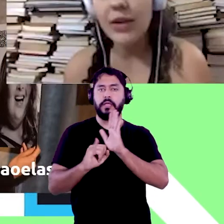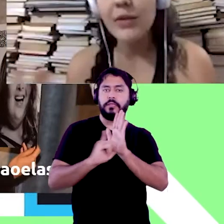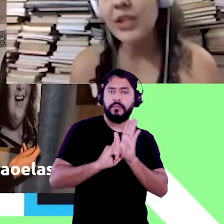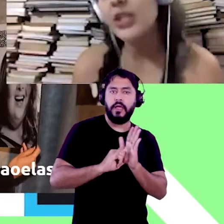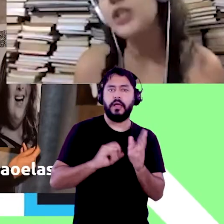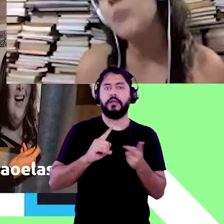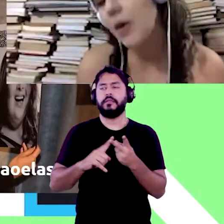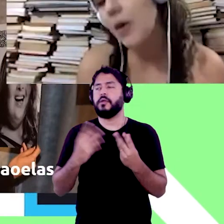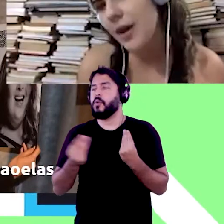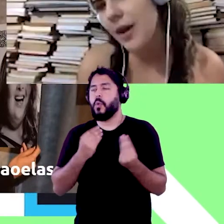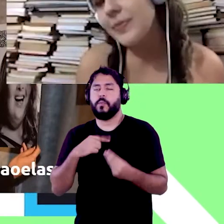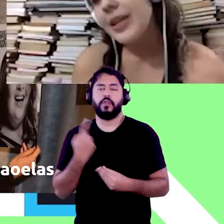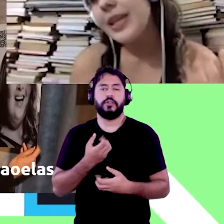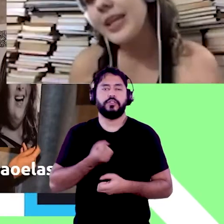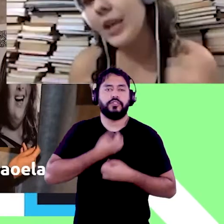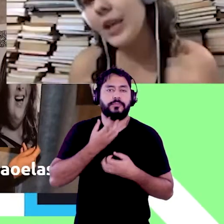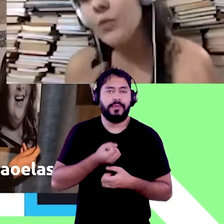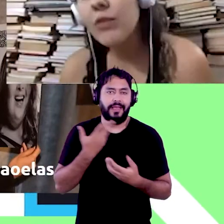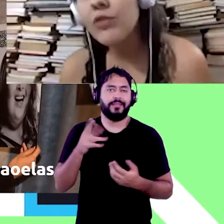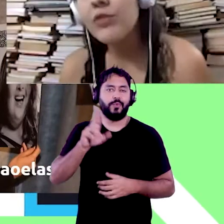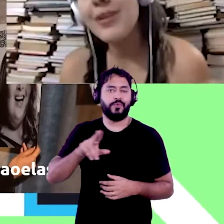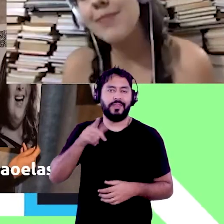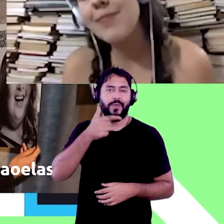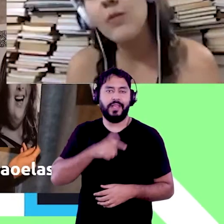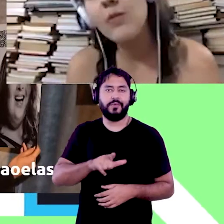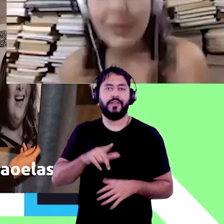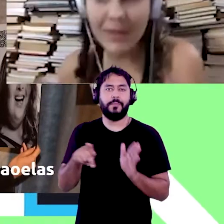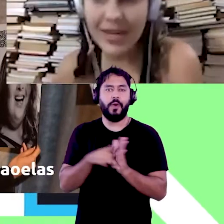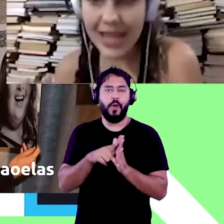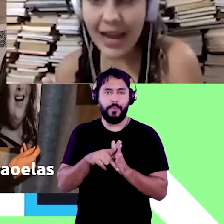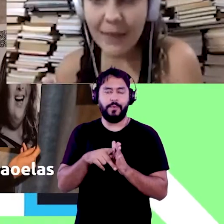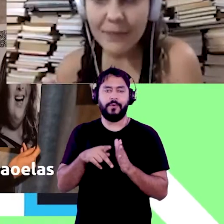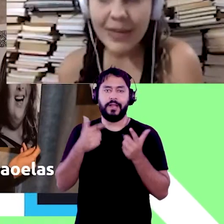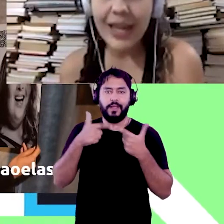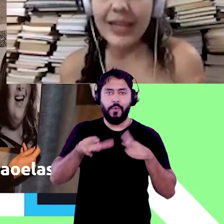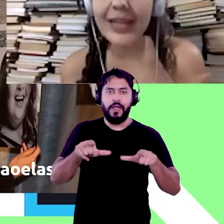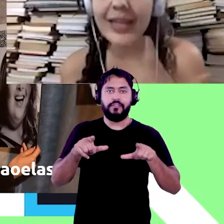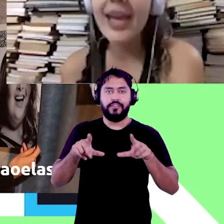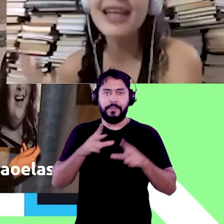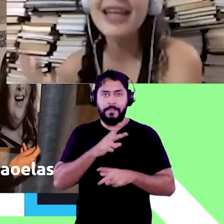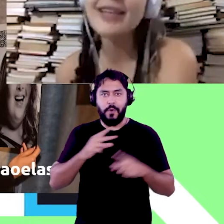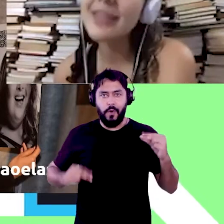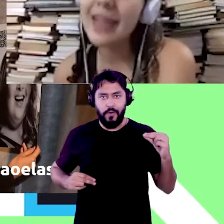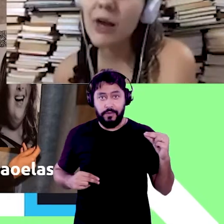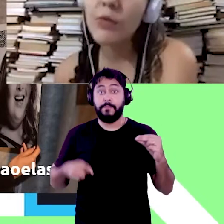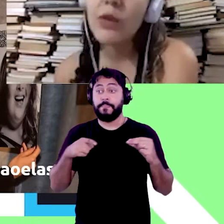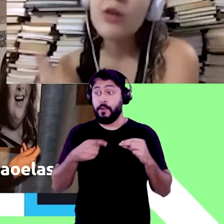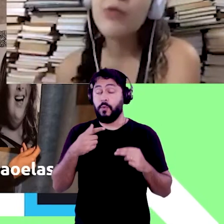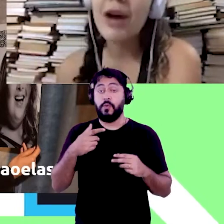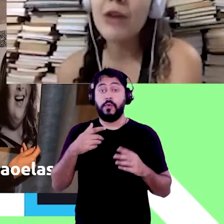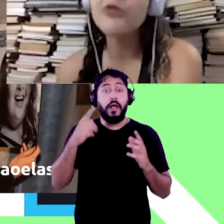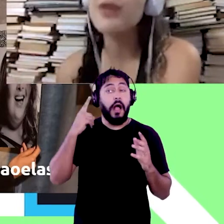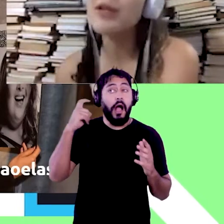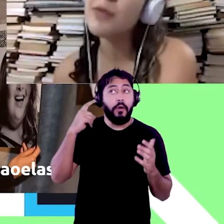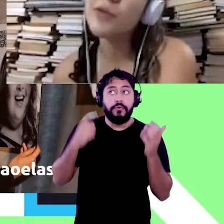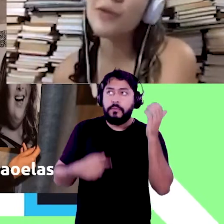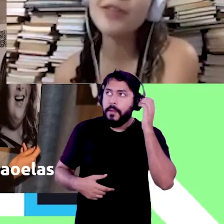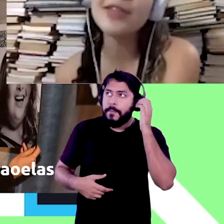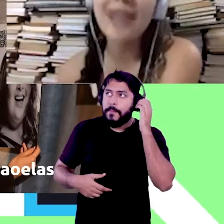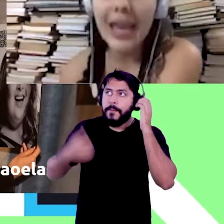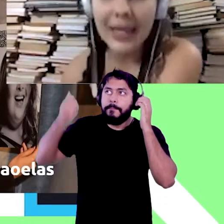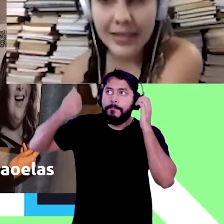usando a linguagem de moda. Então, o áudio vem para complementar, né? E é essencial o áudio para as